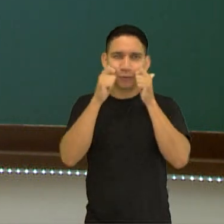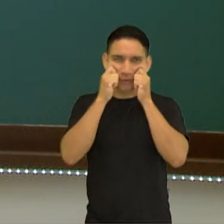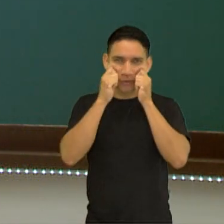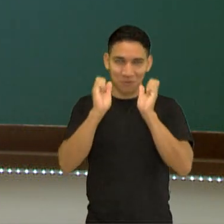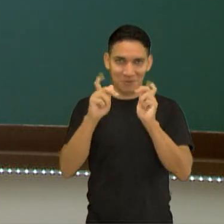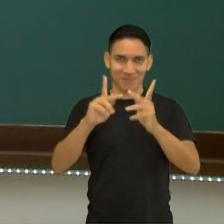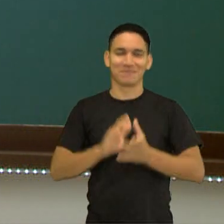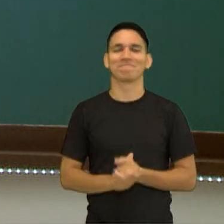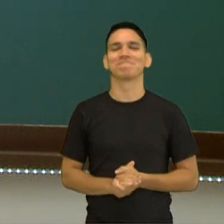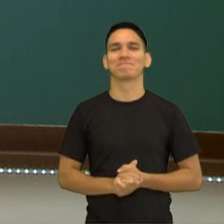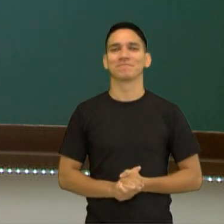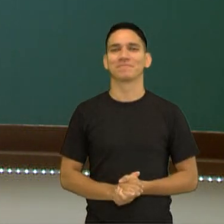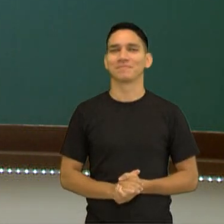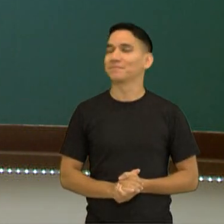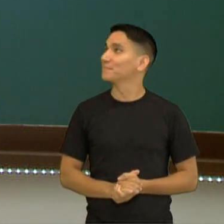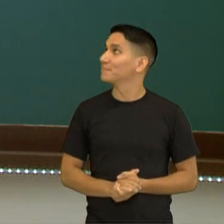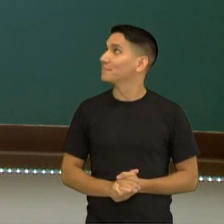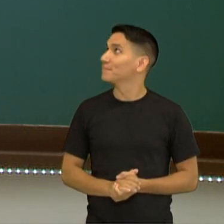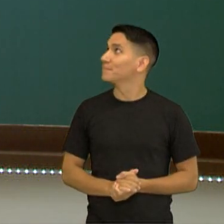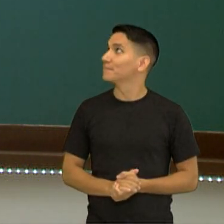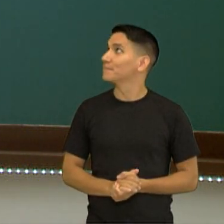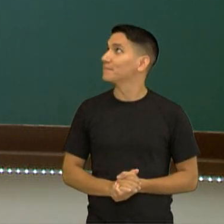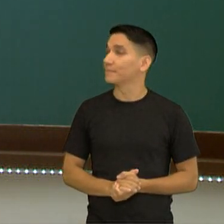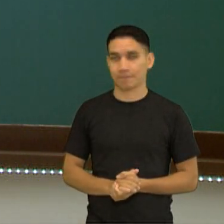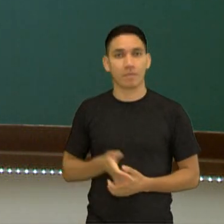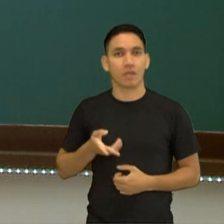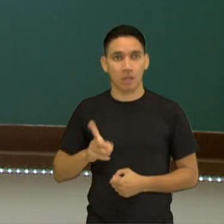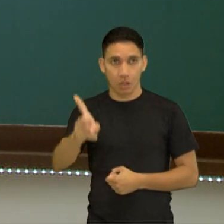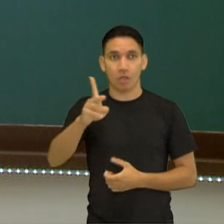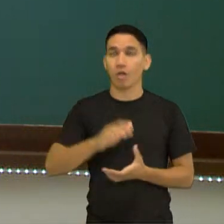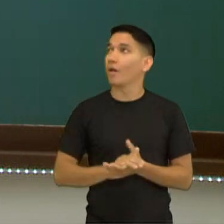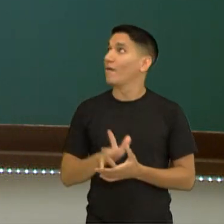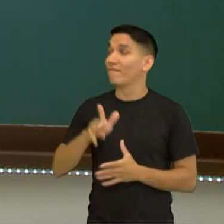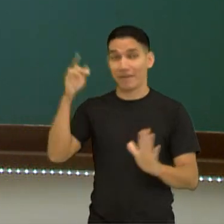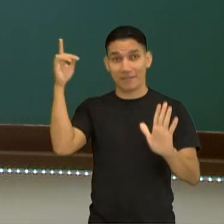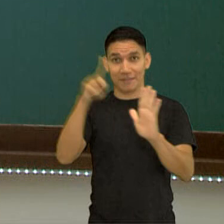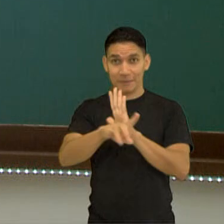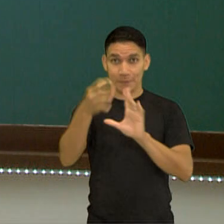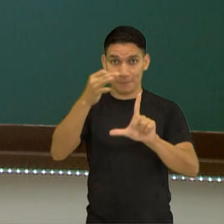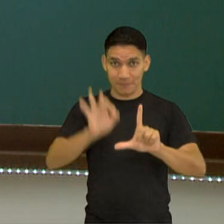cutest. Beleza? Então vamos lá, temos um quiz aqui, hein?